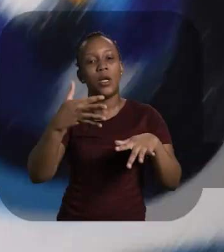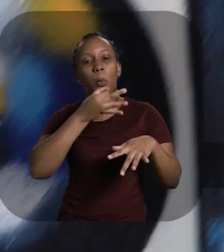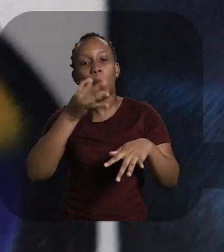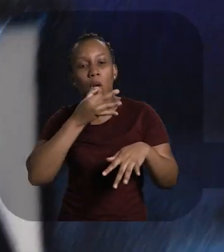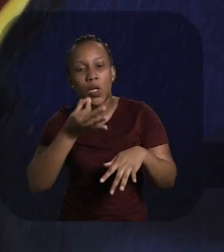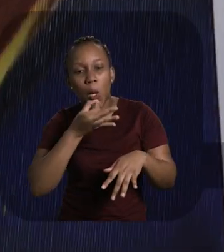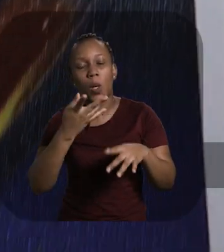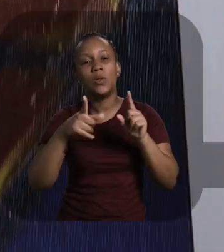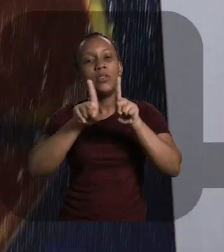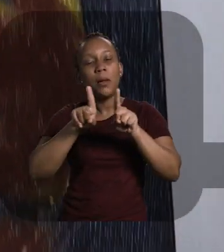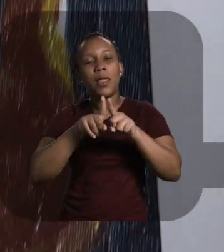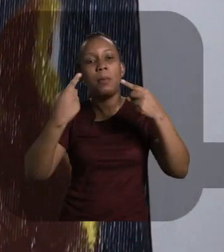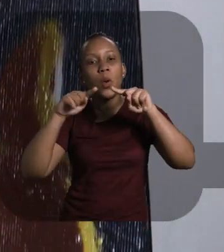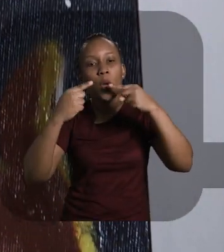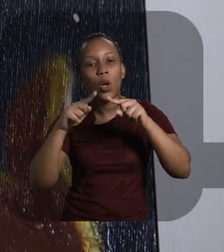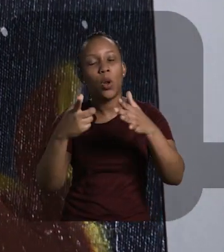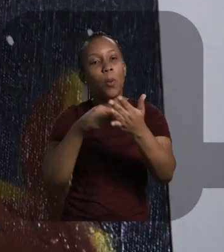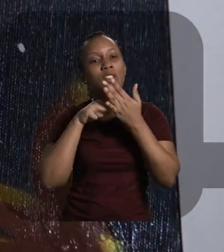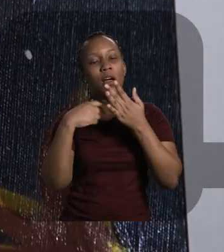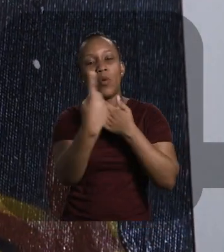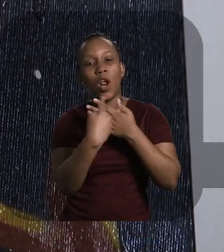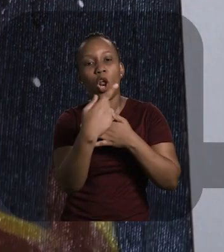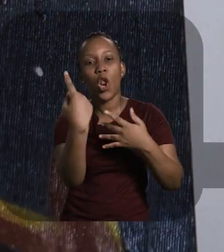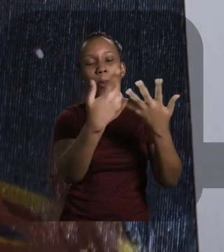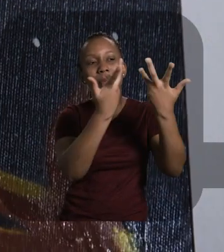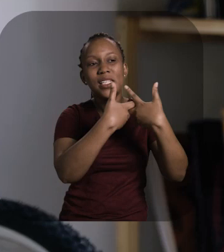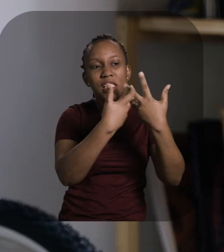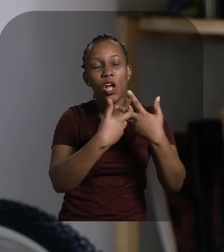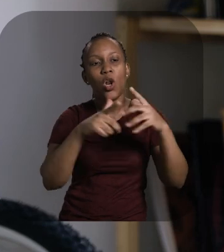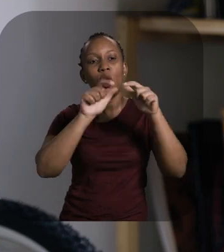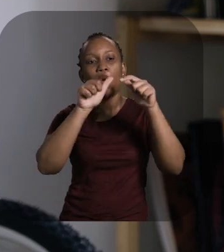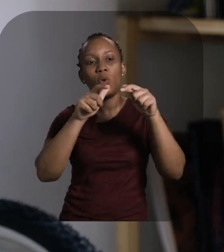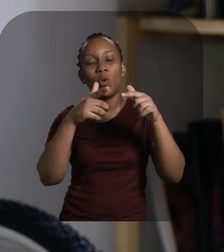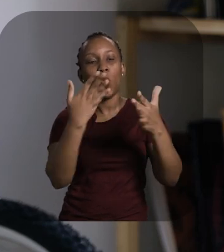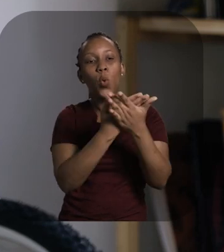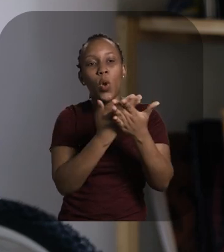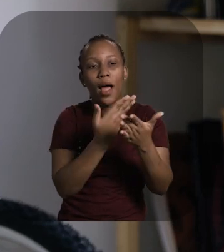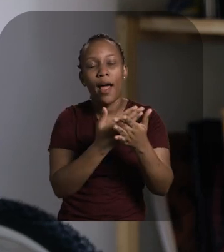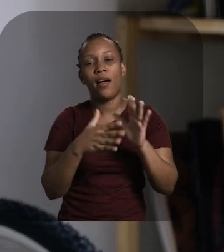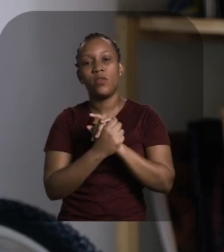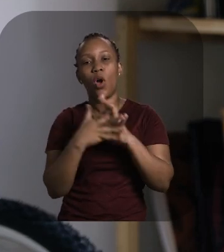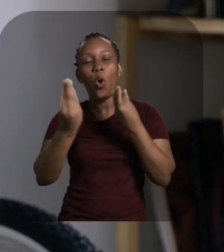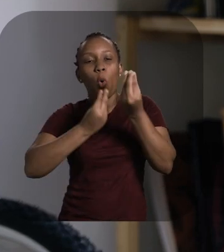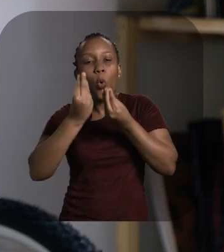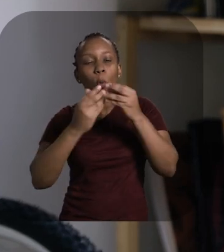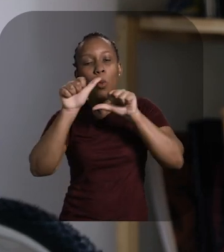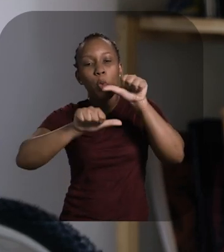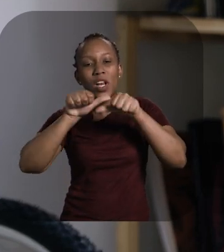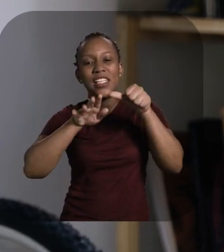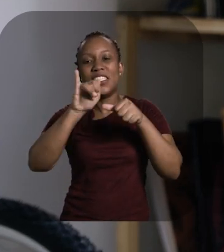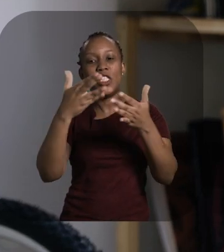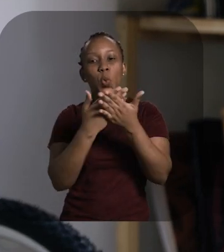ponderações que a Áurea, as provocações que a Áurea trazia pra gente, era de pensar esse lugar do estudo, assim. Como que a